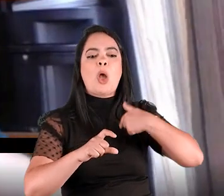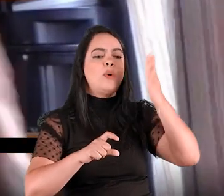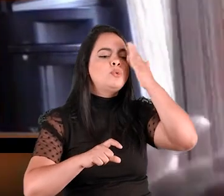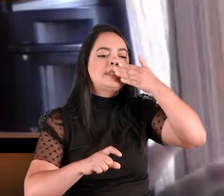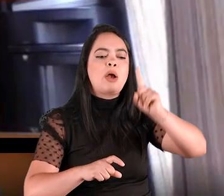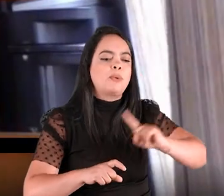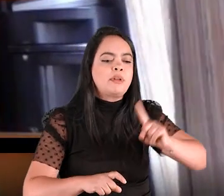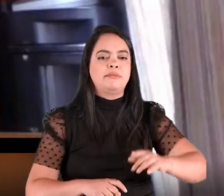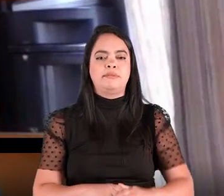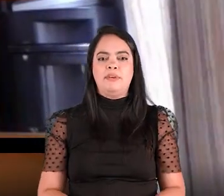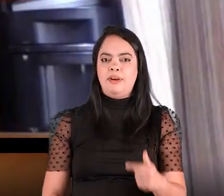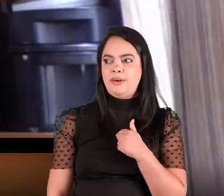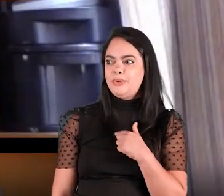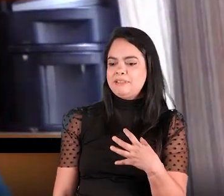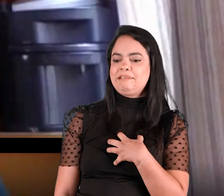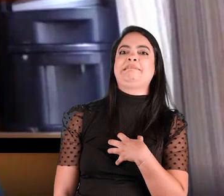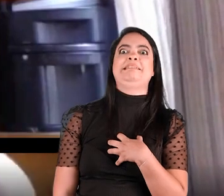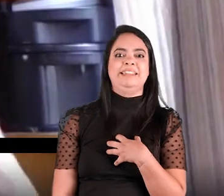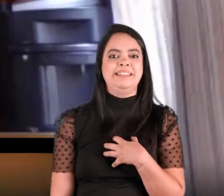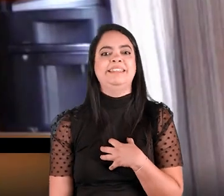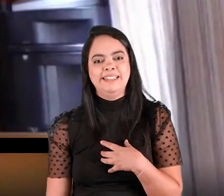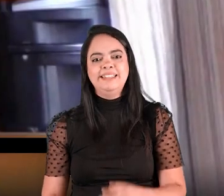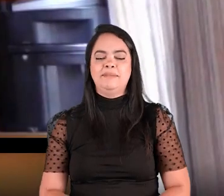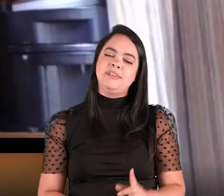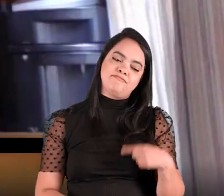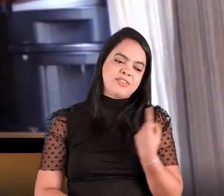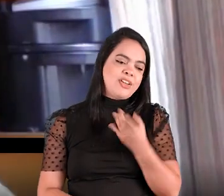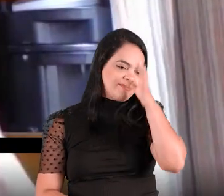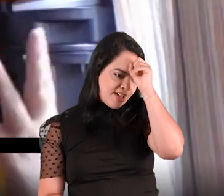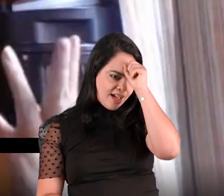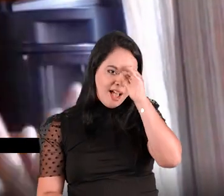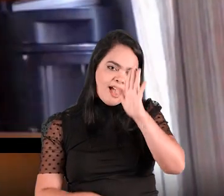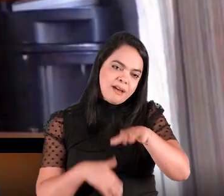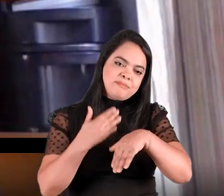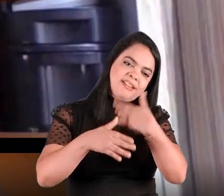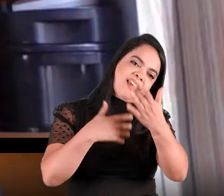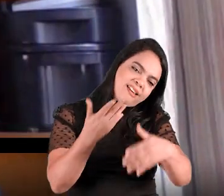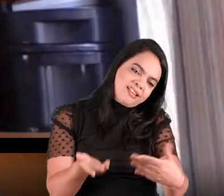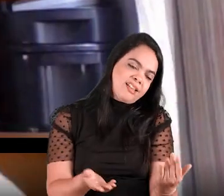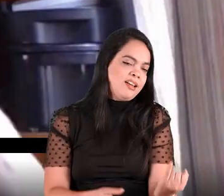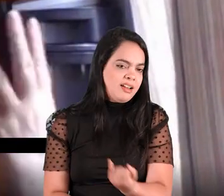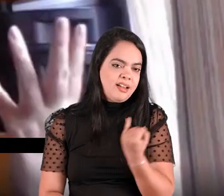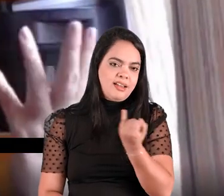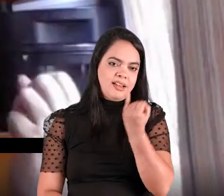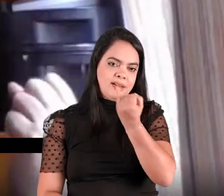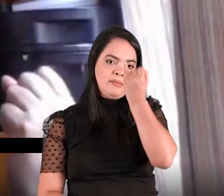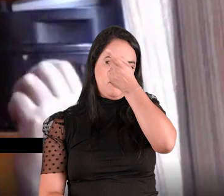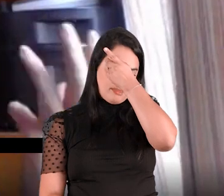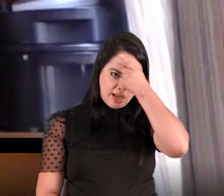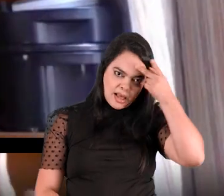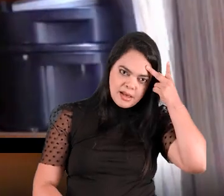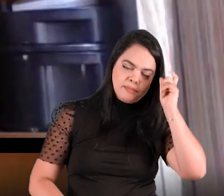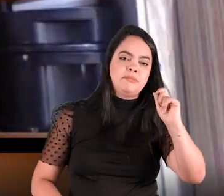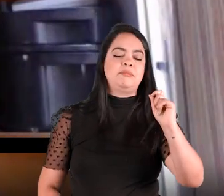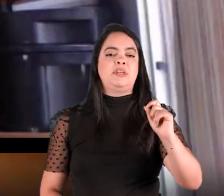aí acabou comigo, né? Disse, mas a gente vai aprendendo, assim, né? E eu acho que é importante as pessoas terem